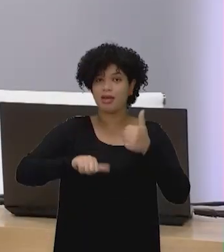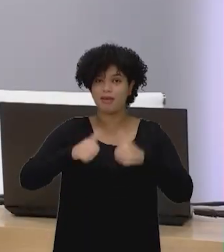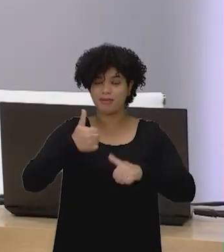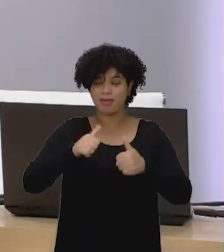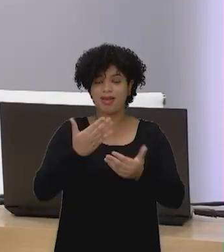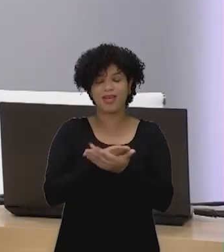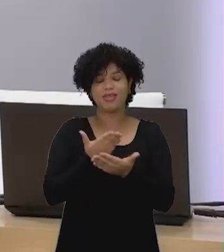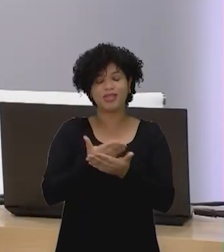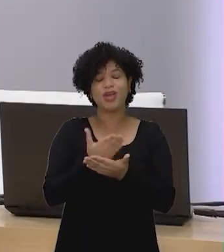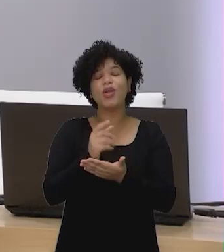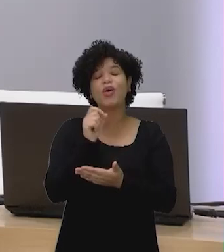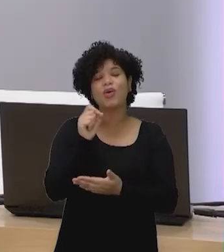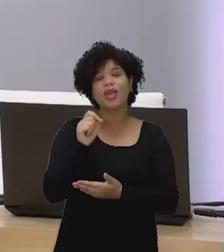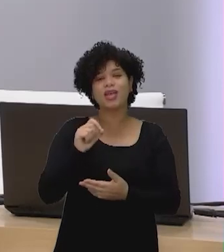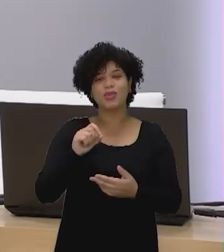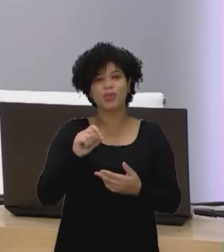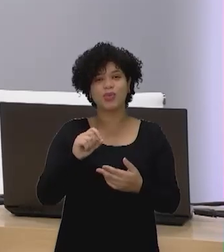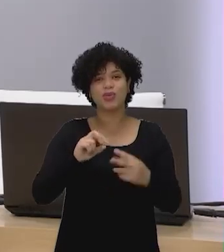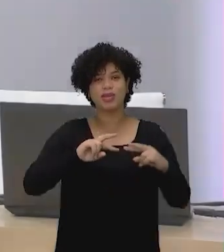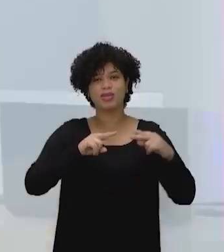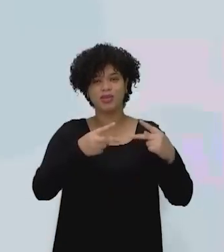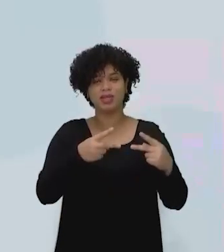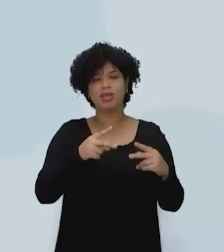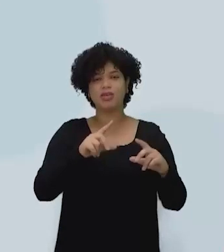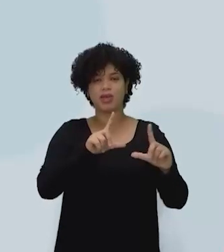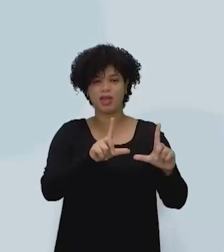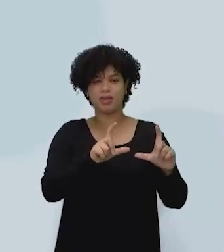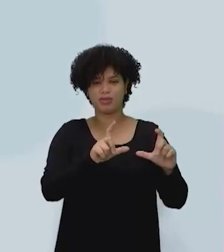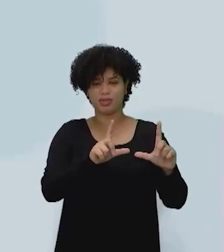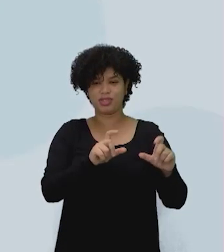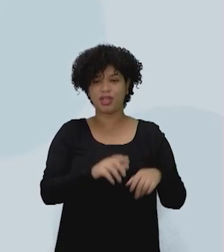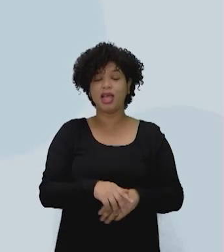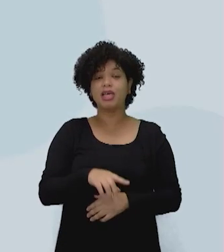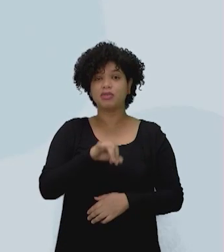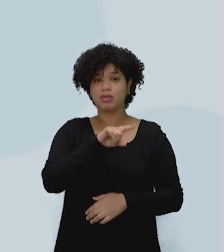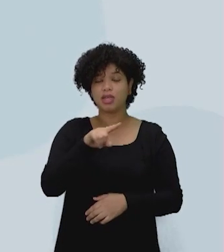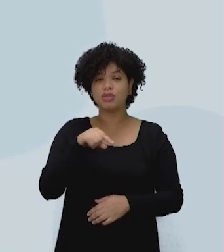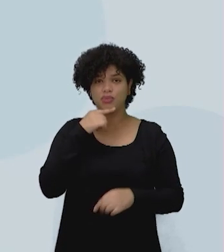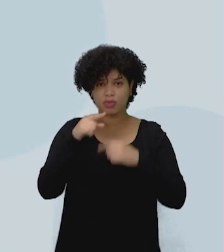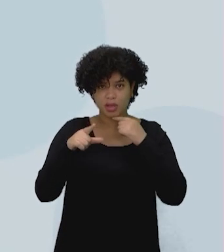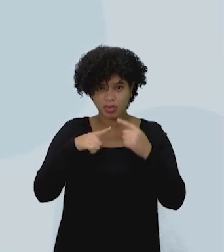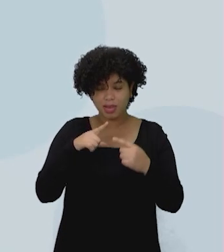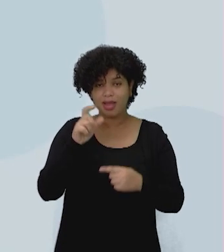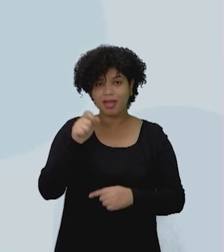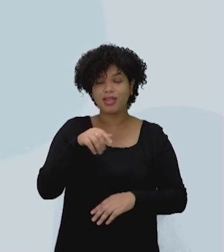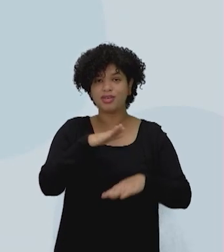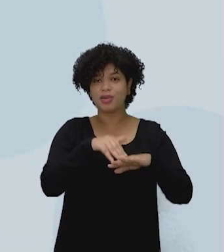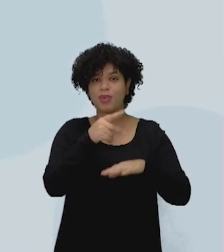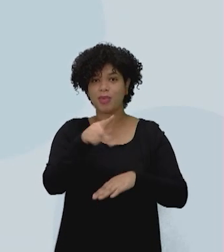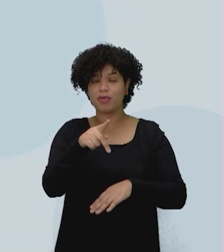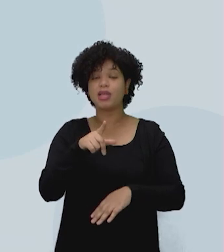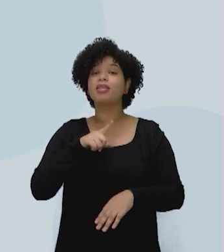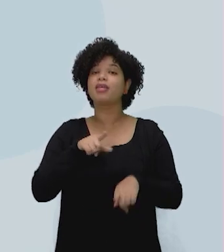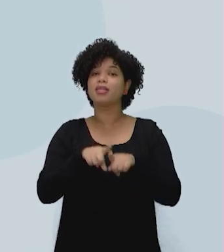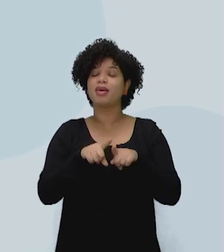QR Code. E lembrando, seu professor está aí para tirar todas as dúvidas. E qualquer coisa, temos todas as aulas no